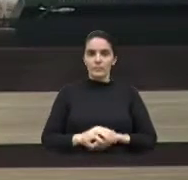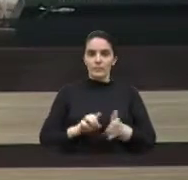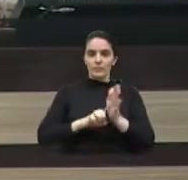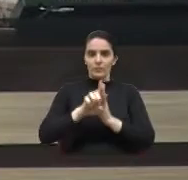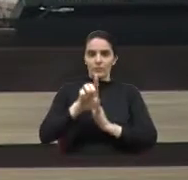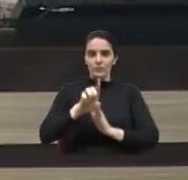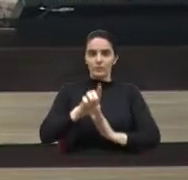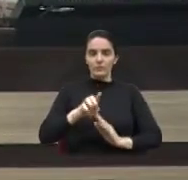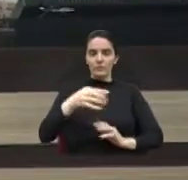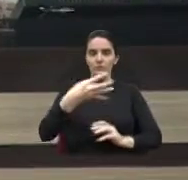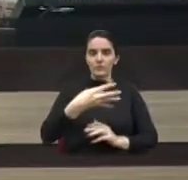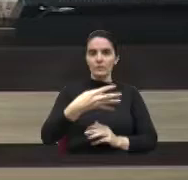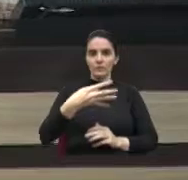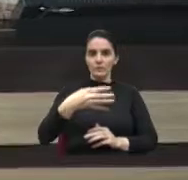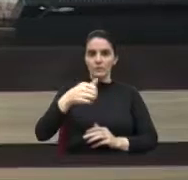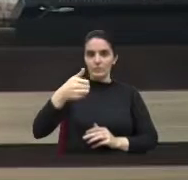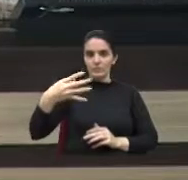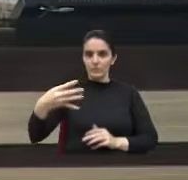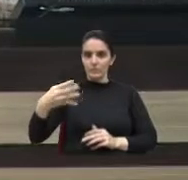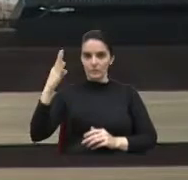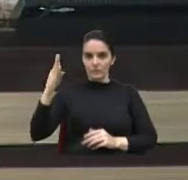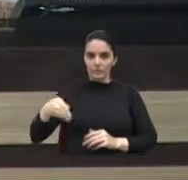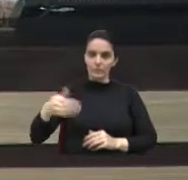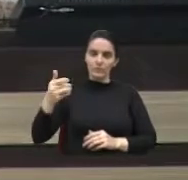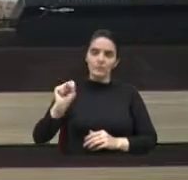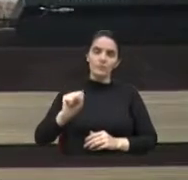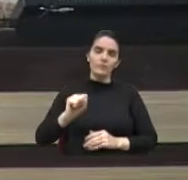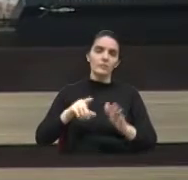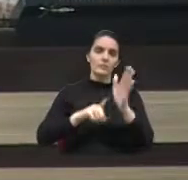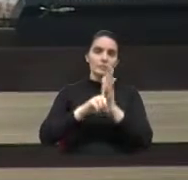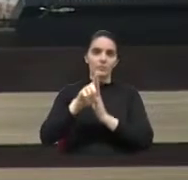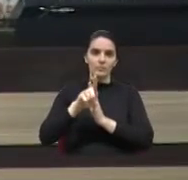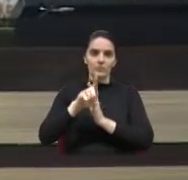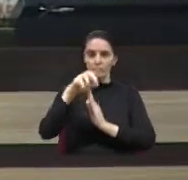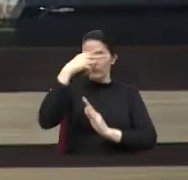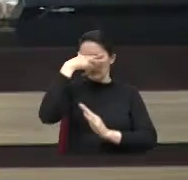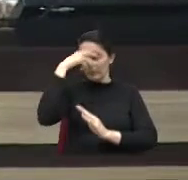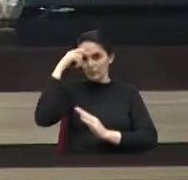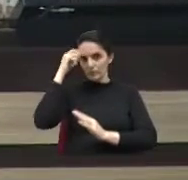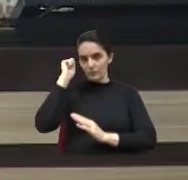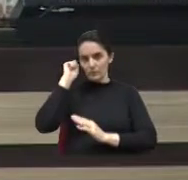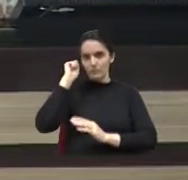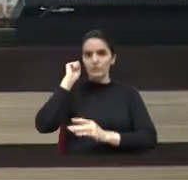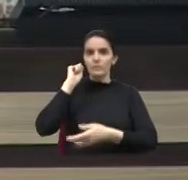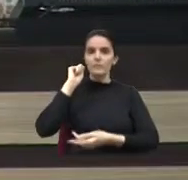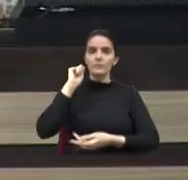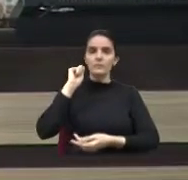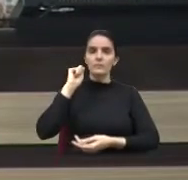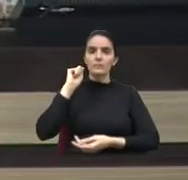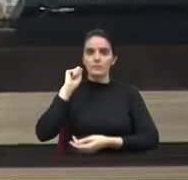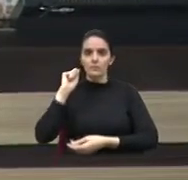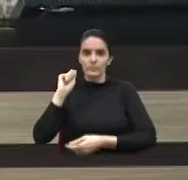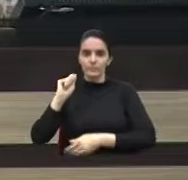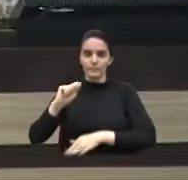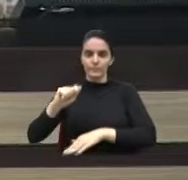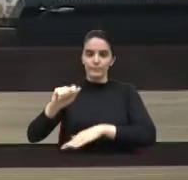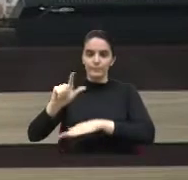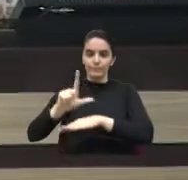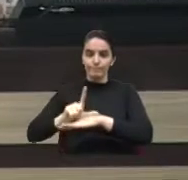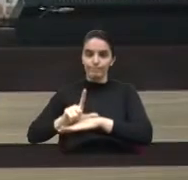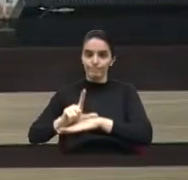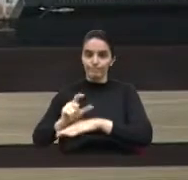Requerimento número 414, 2018. Requer informações ao Poder Executivo sobre a farmácia de alto